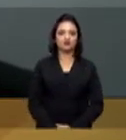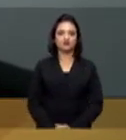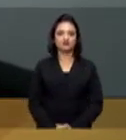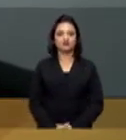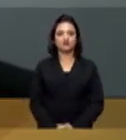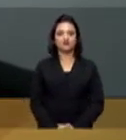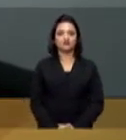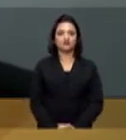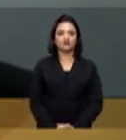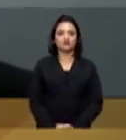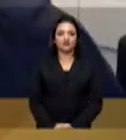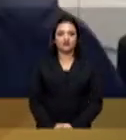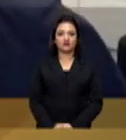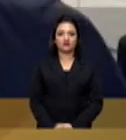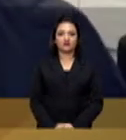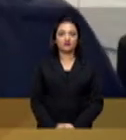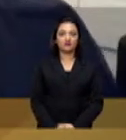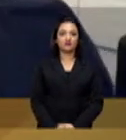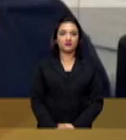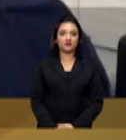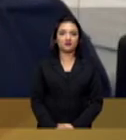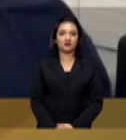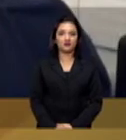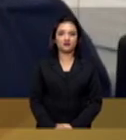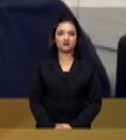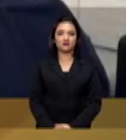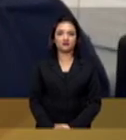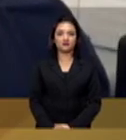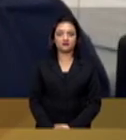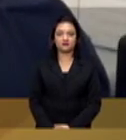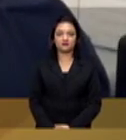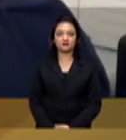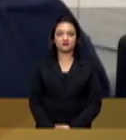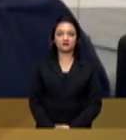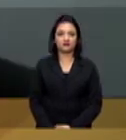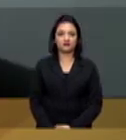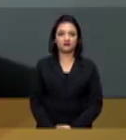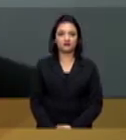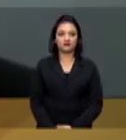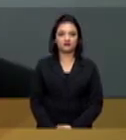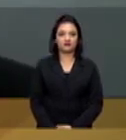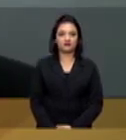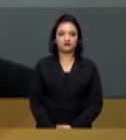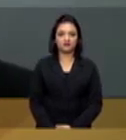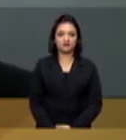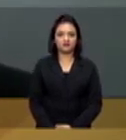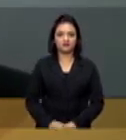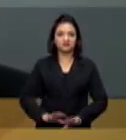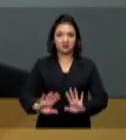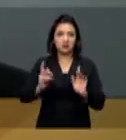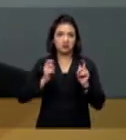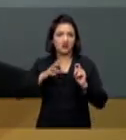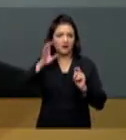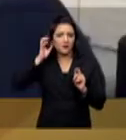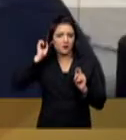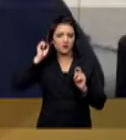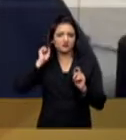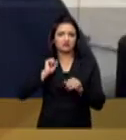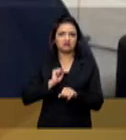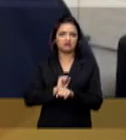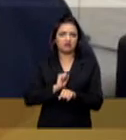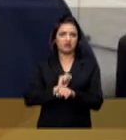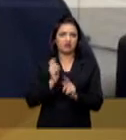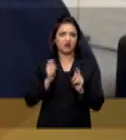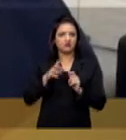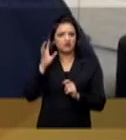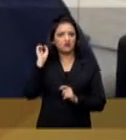979962, Paulo Roberto Pereira contra MPF. Vota o ministro caiu Nunes pra... Marques. Não, mas dá para ouvir você. Dá para ouvir? Dá